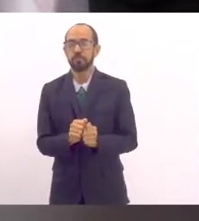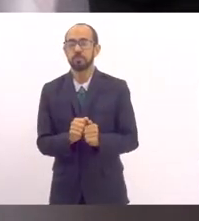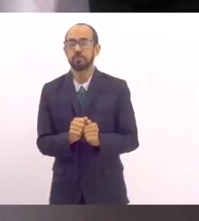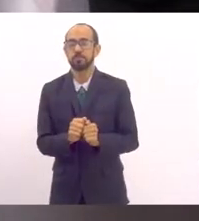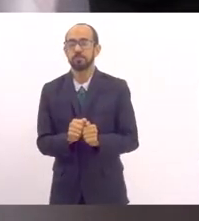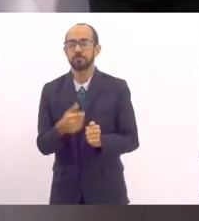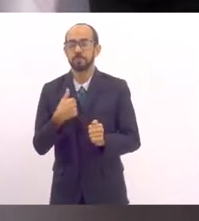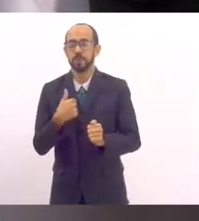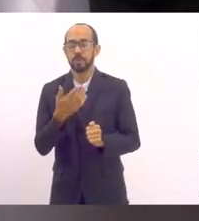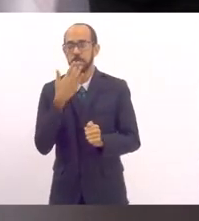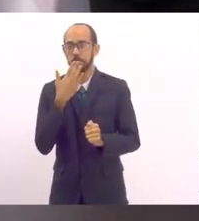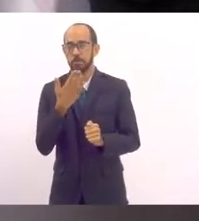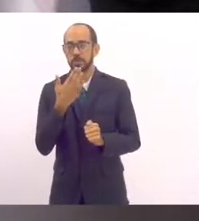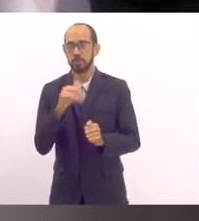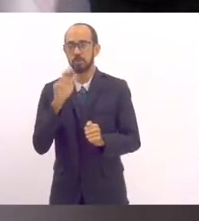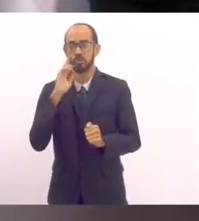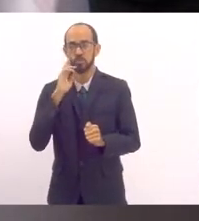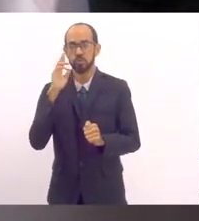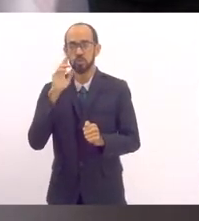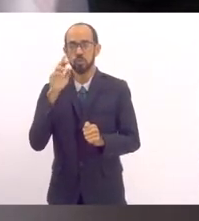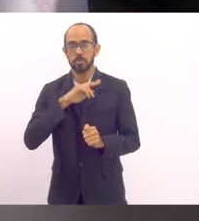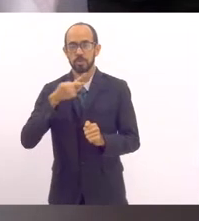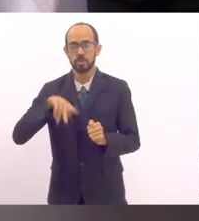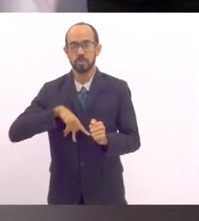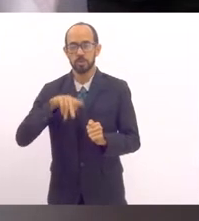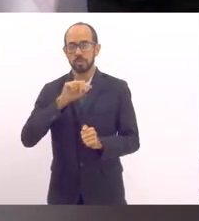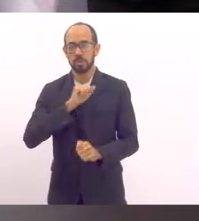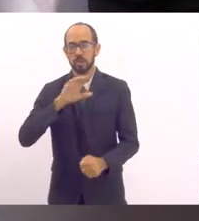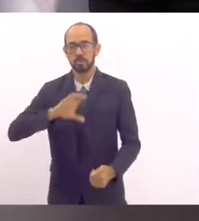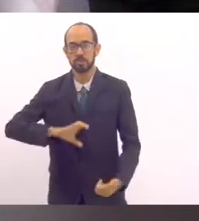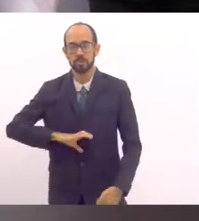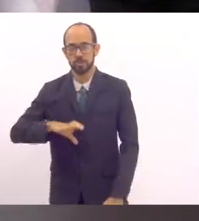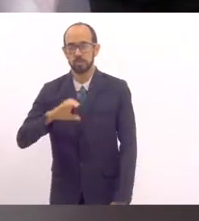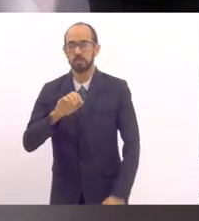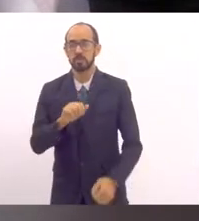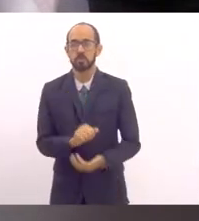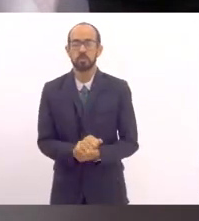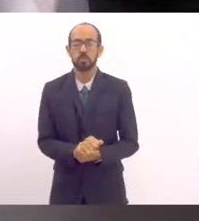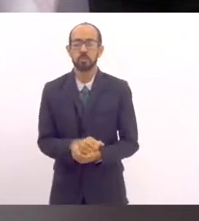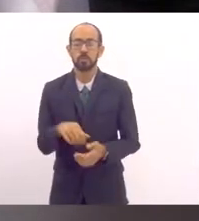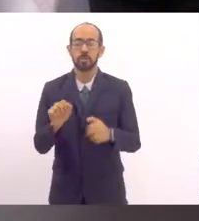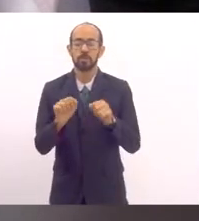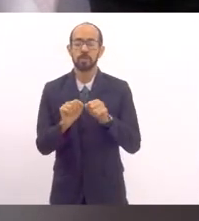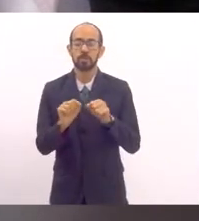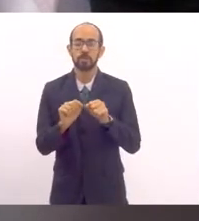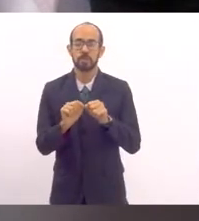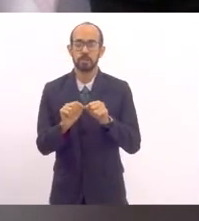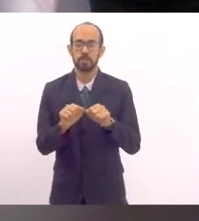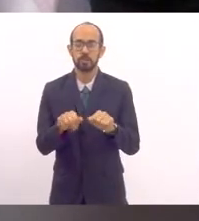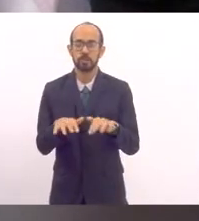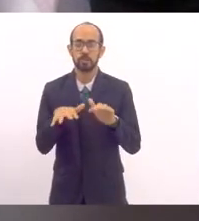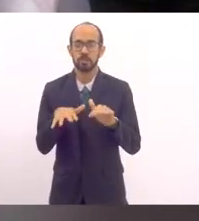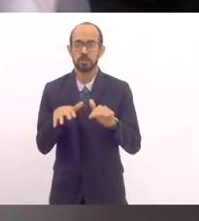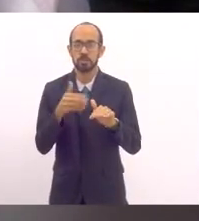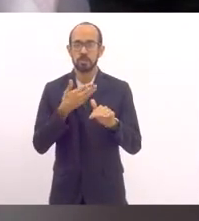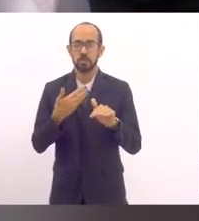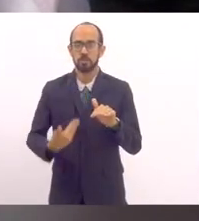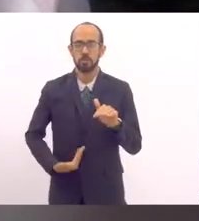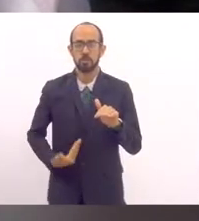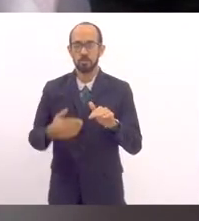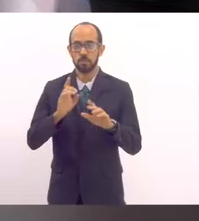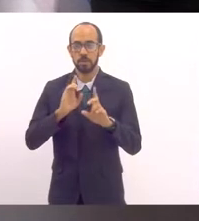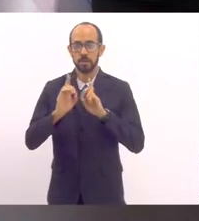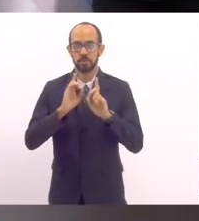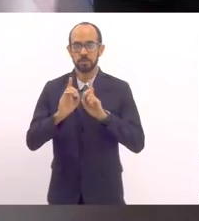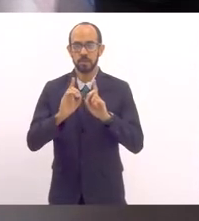eu solicitei ao senhor presidente da Alerj, o deputado André Siciliano, que fizéssemos uma audiência pública para debatê-lo